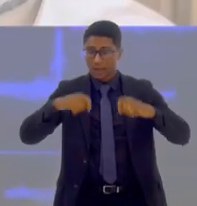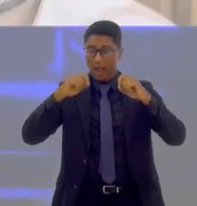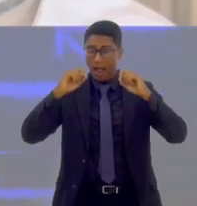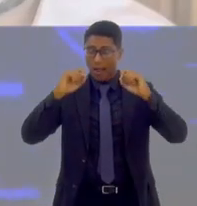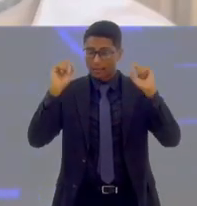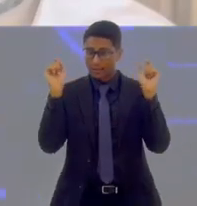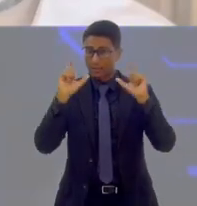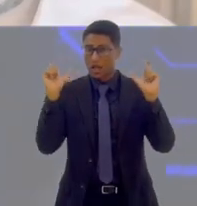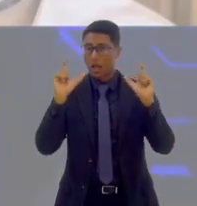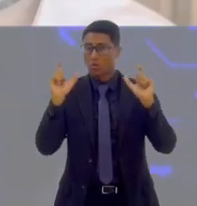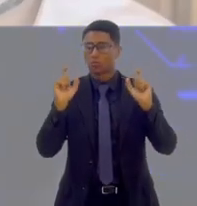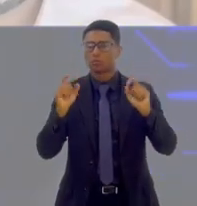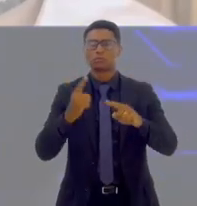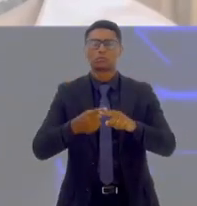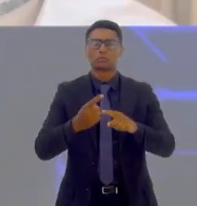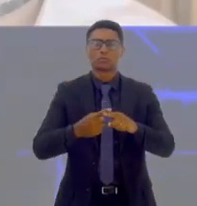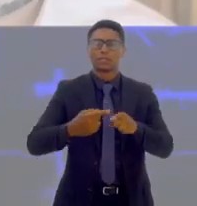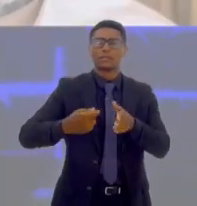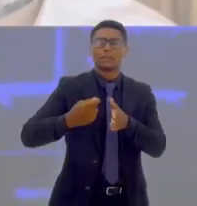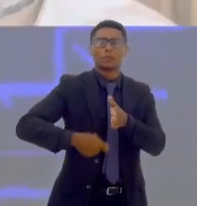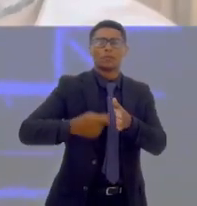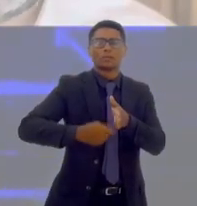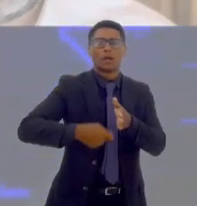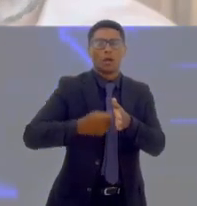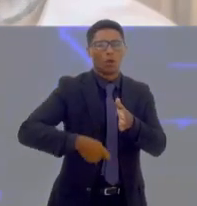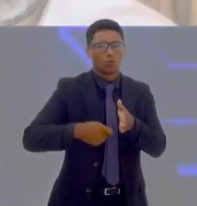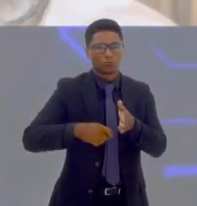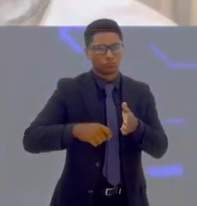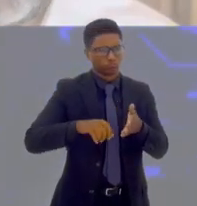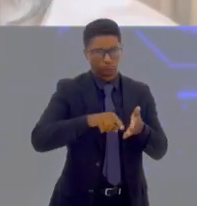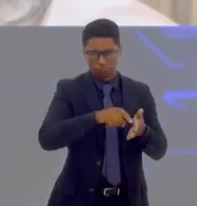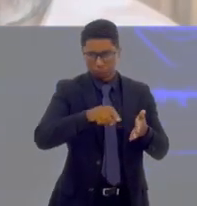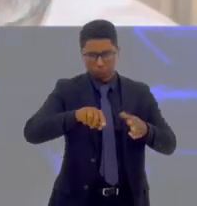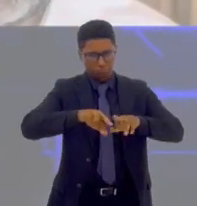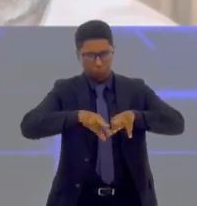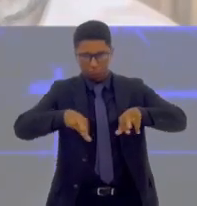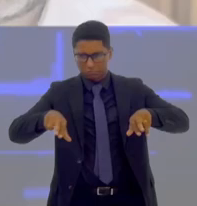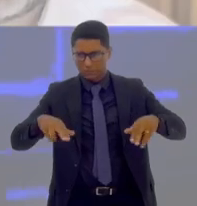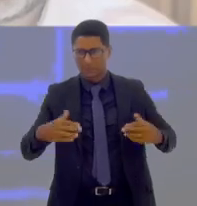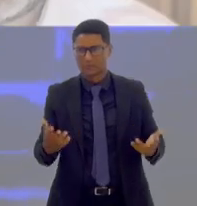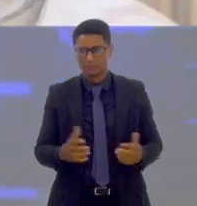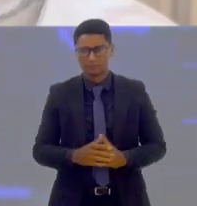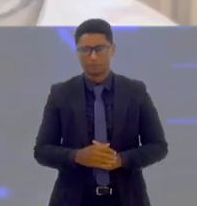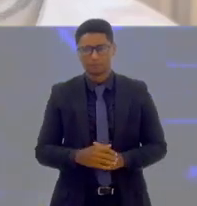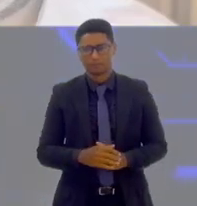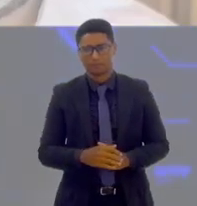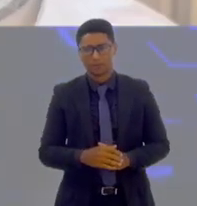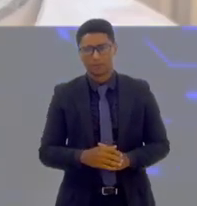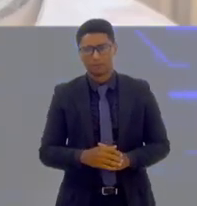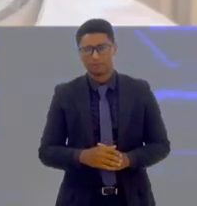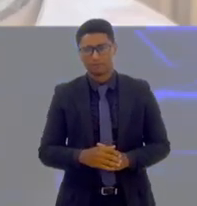questão da tributação no setor. Enfim,